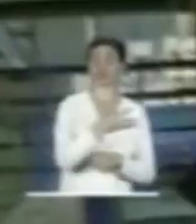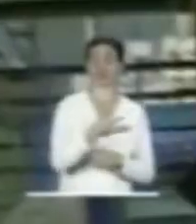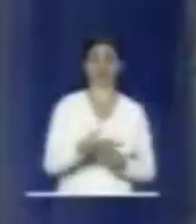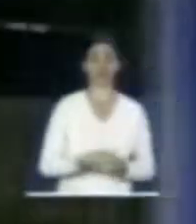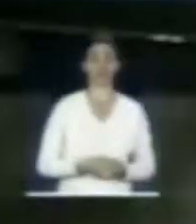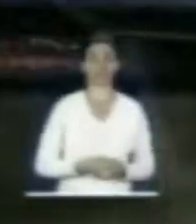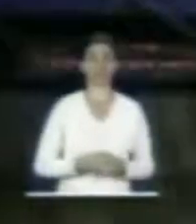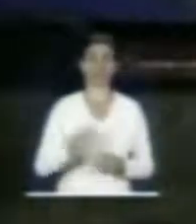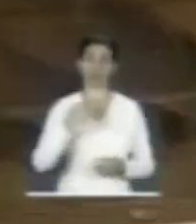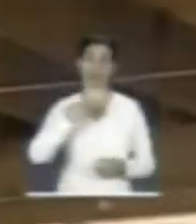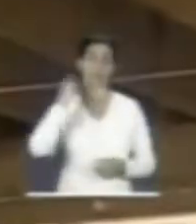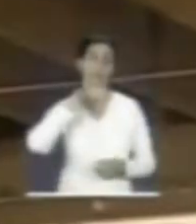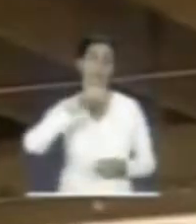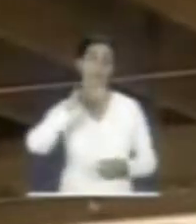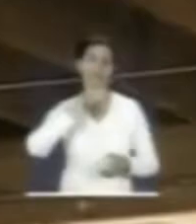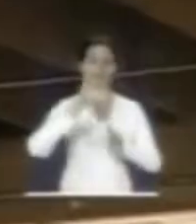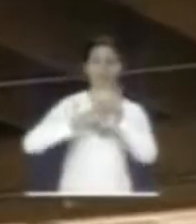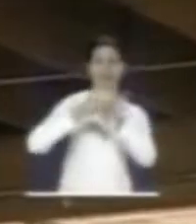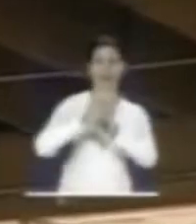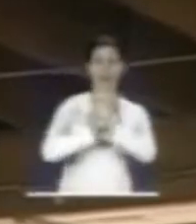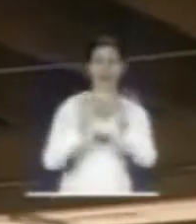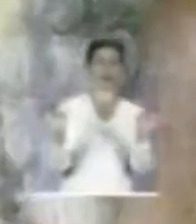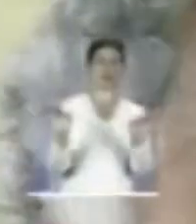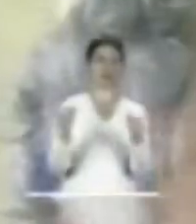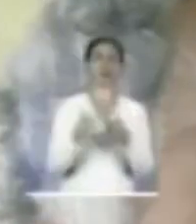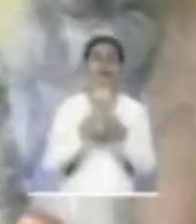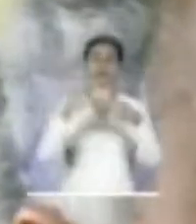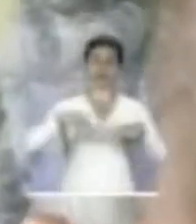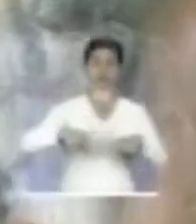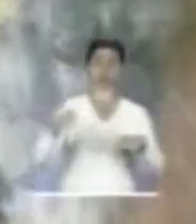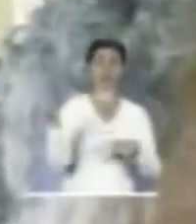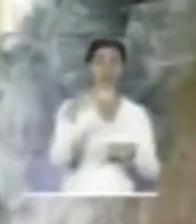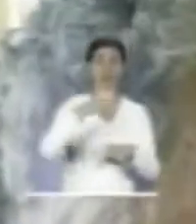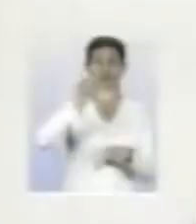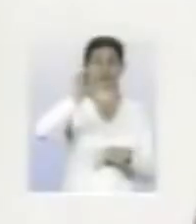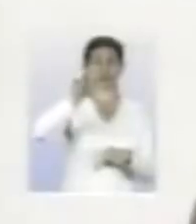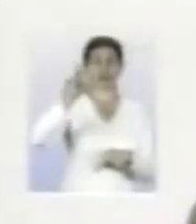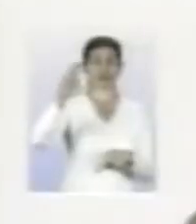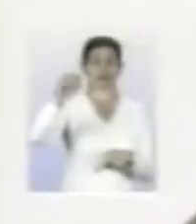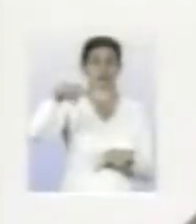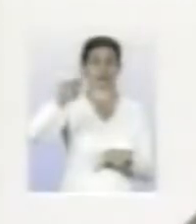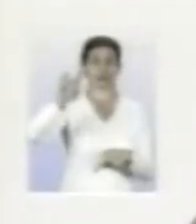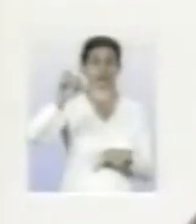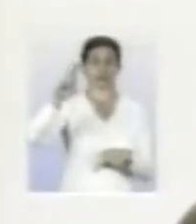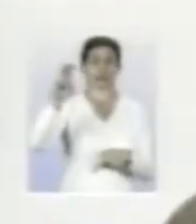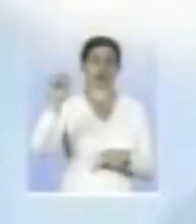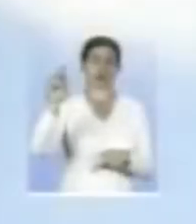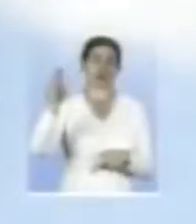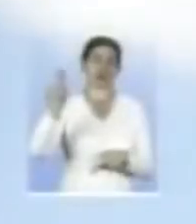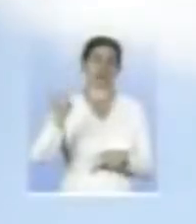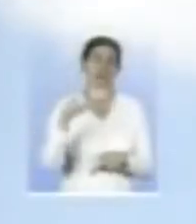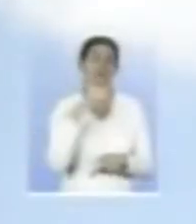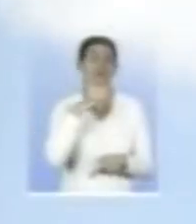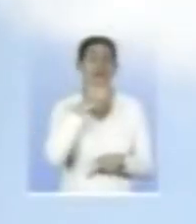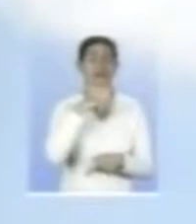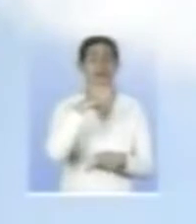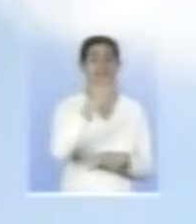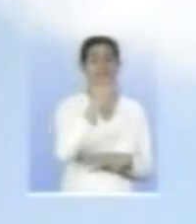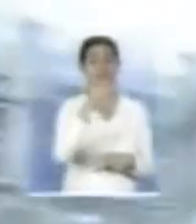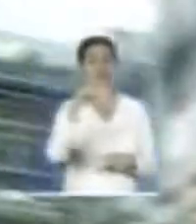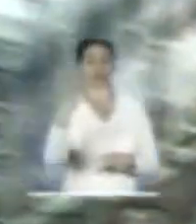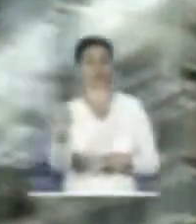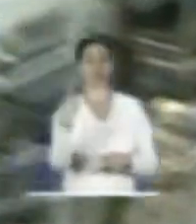mais moderna. Eu sou mineiro e o trem daqui é bom. Hoje, um trem moderno com ar-condicionado. Em 2001, morre Mário